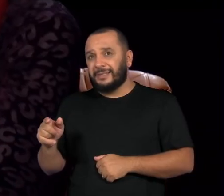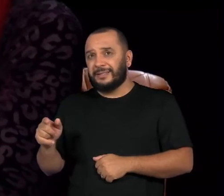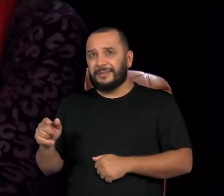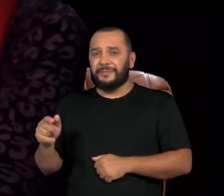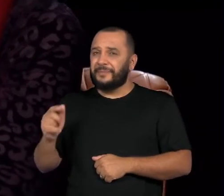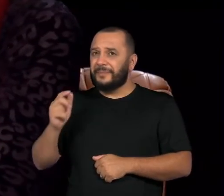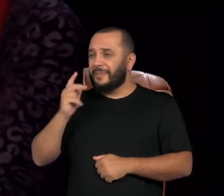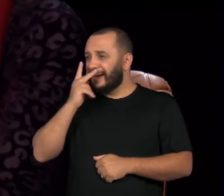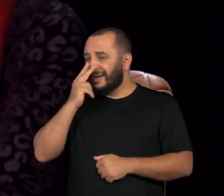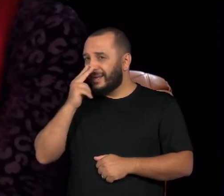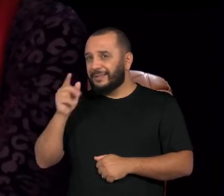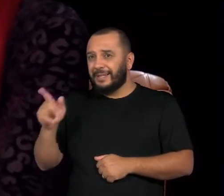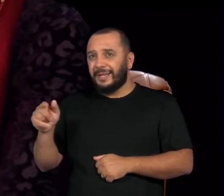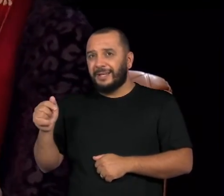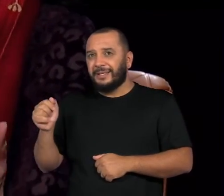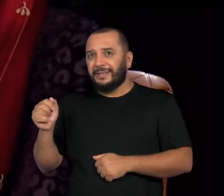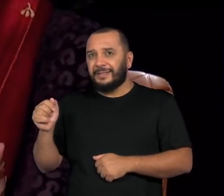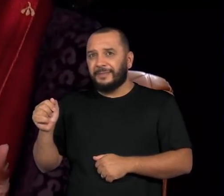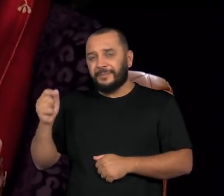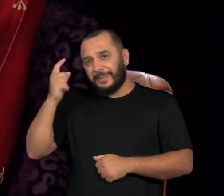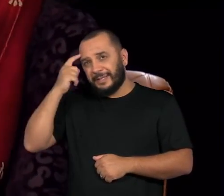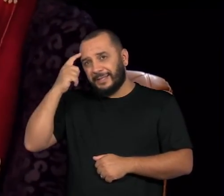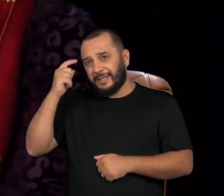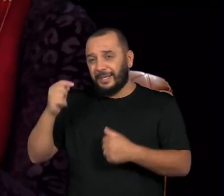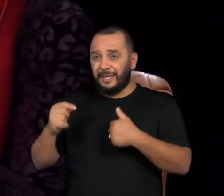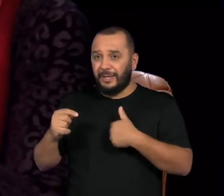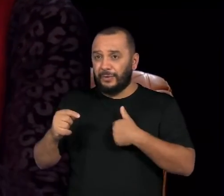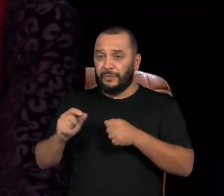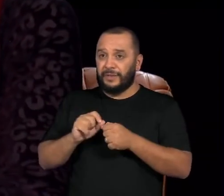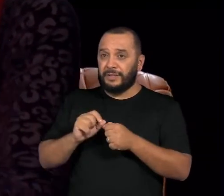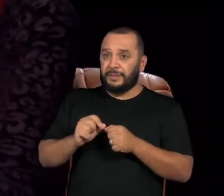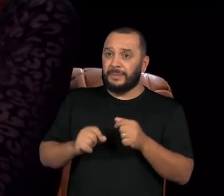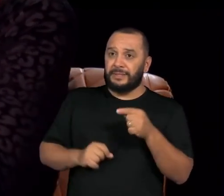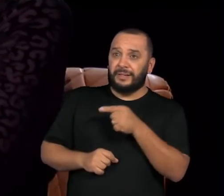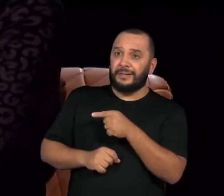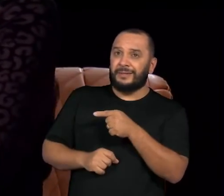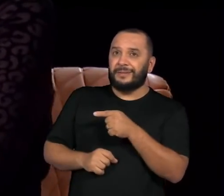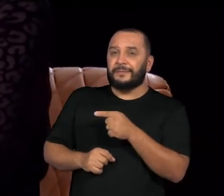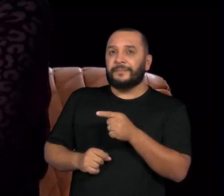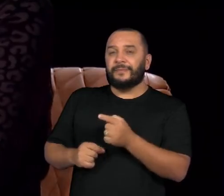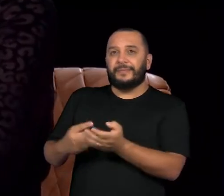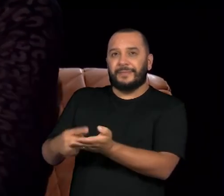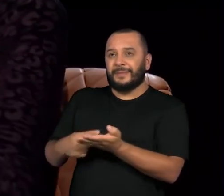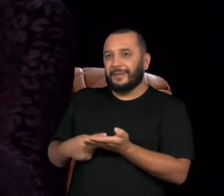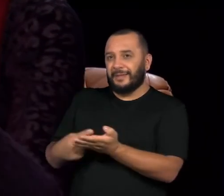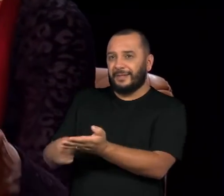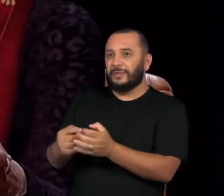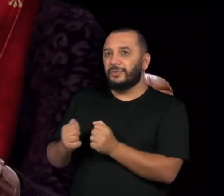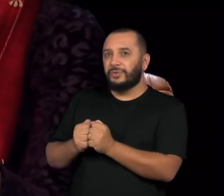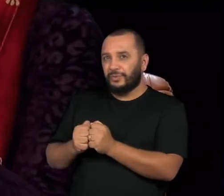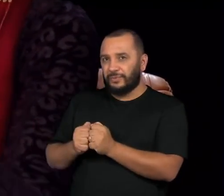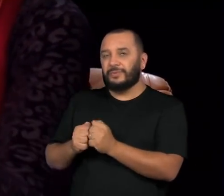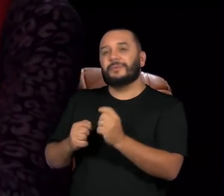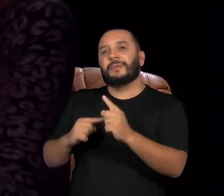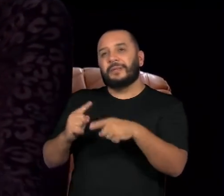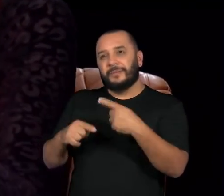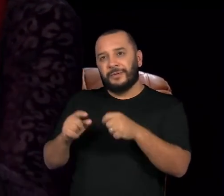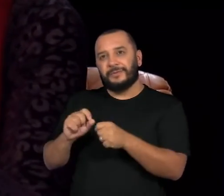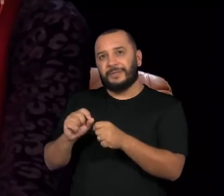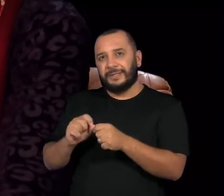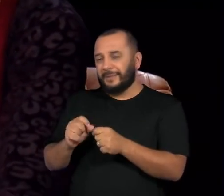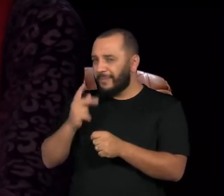parece que às vezes a pessoa pensa que sou eu que estou fazendo uma coisa, mas a gente já fez ela junto para depois eu fazer, né?